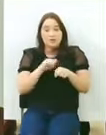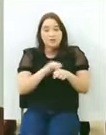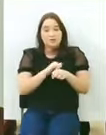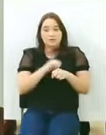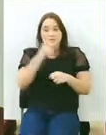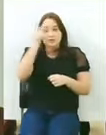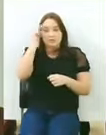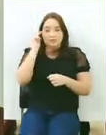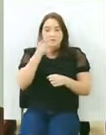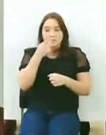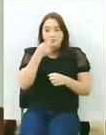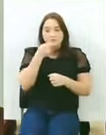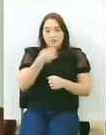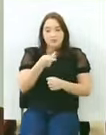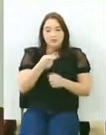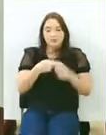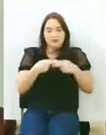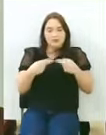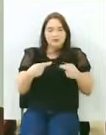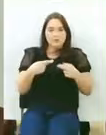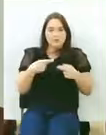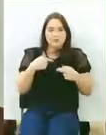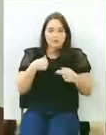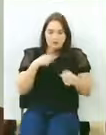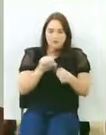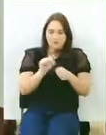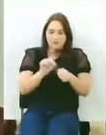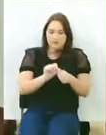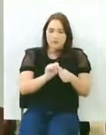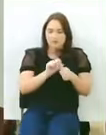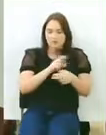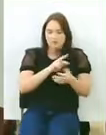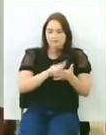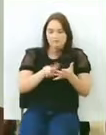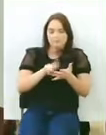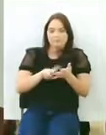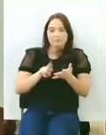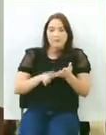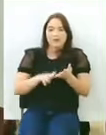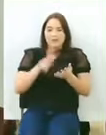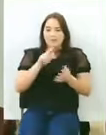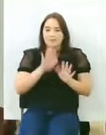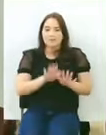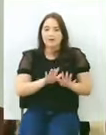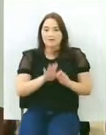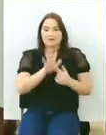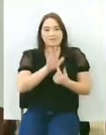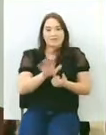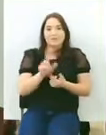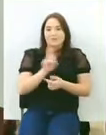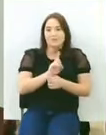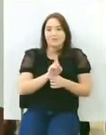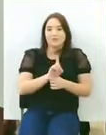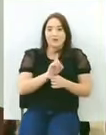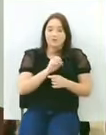Às vezes, pessoas falam muito das coisas que elas dizem fazer, mas que não